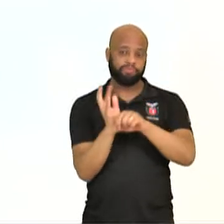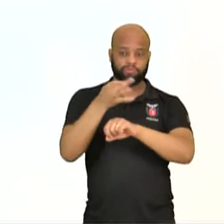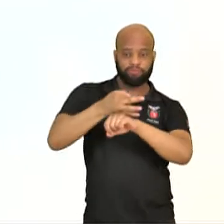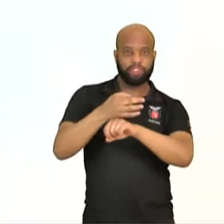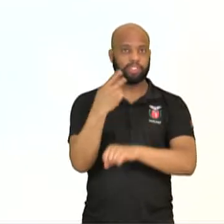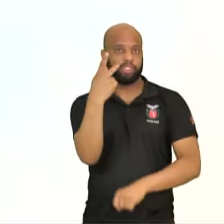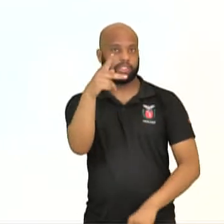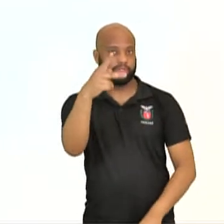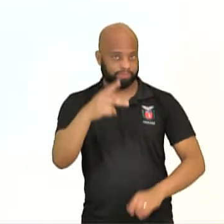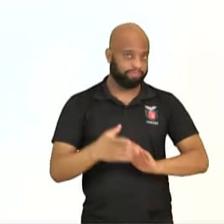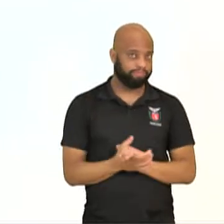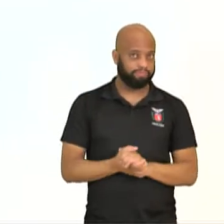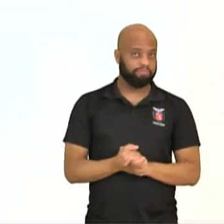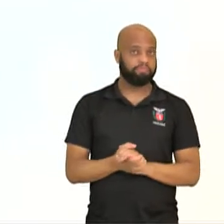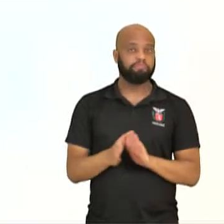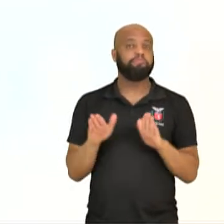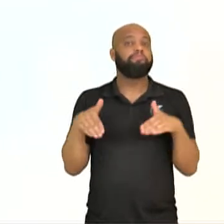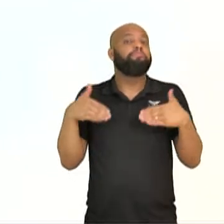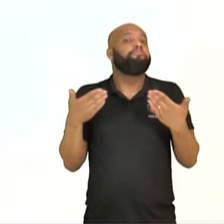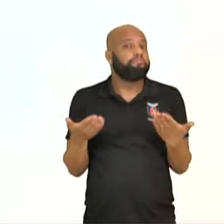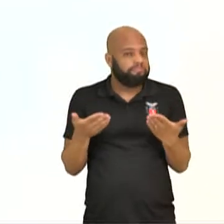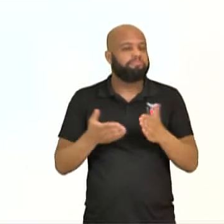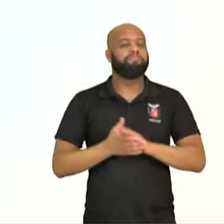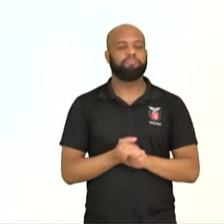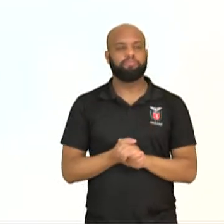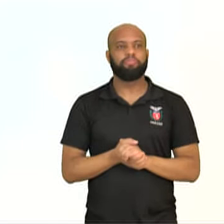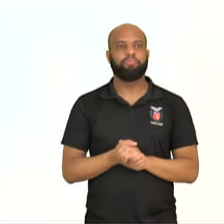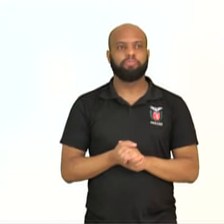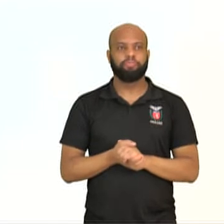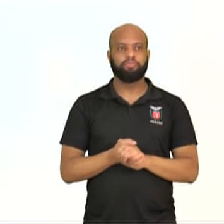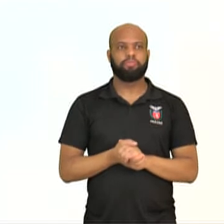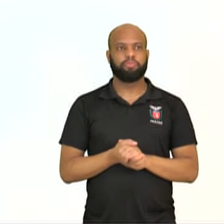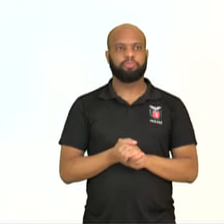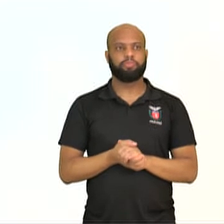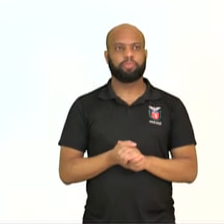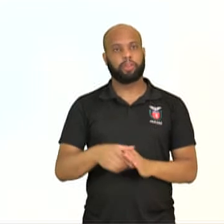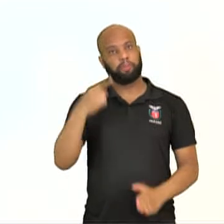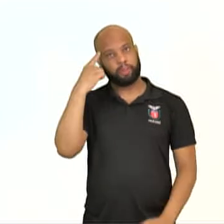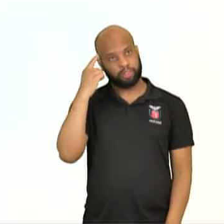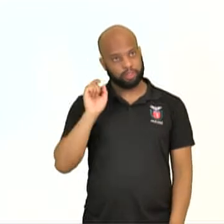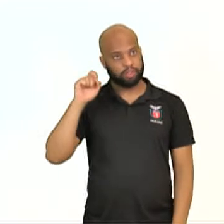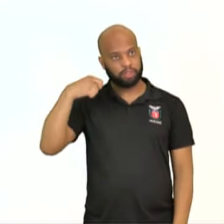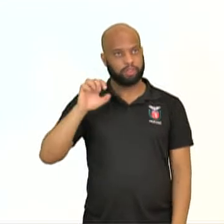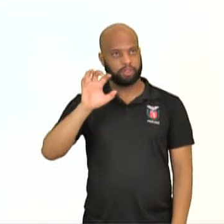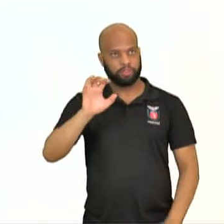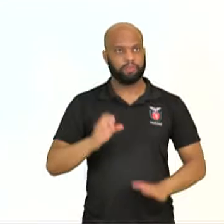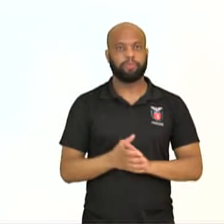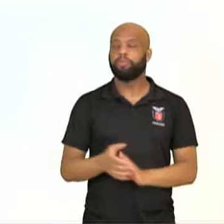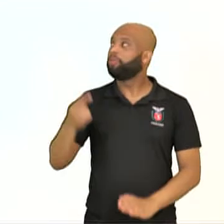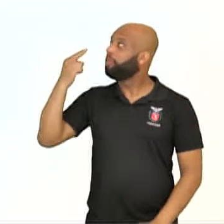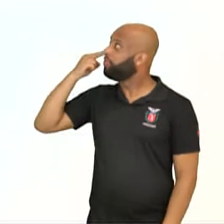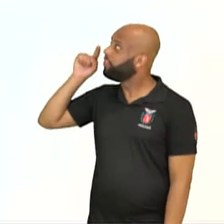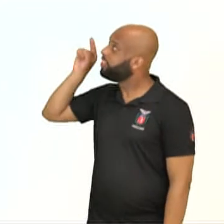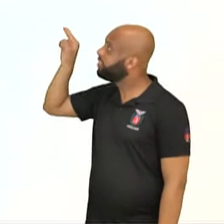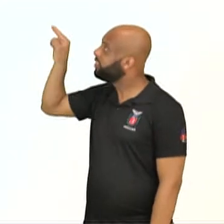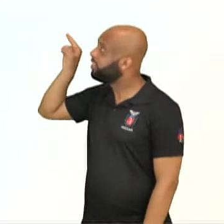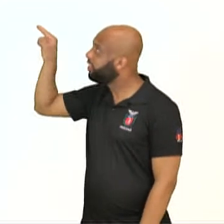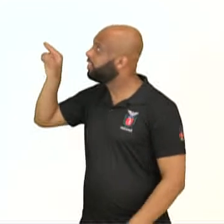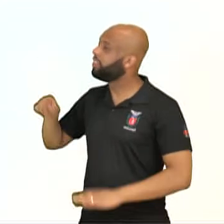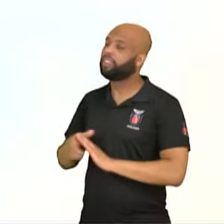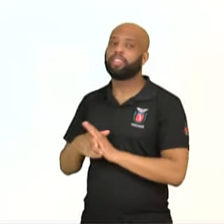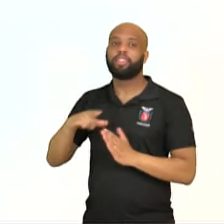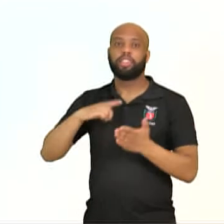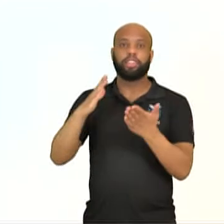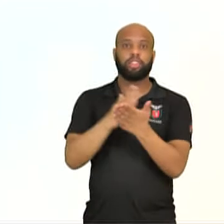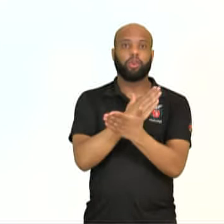as vacaciones, Então, só refletindo, pensando um pouquinho. Olha aqui,